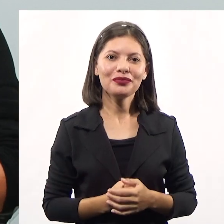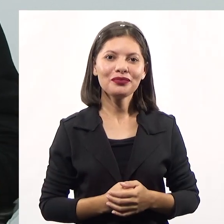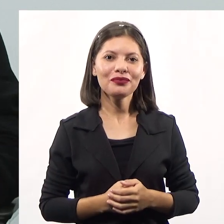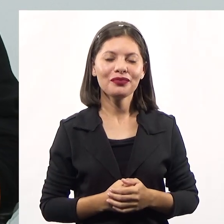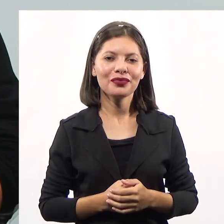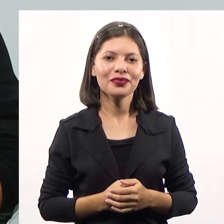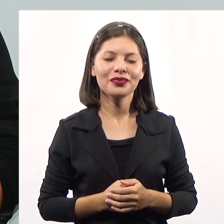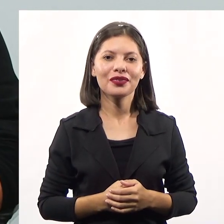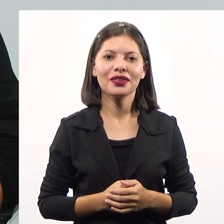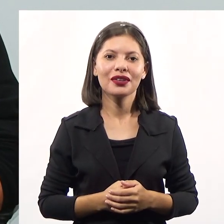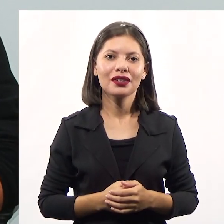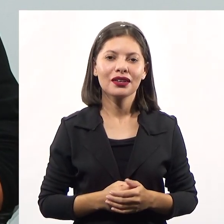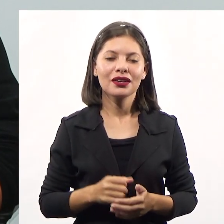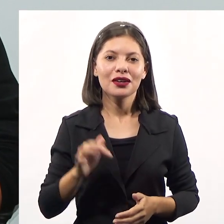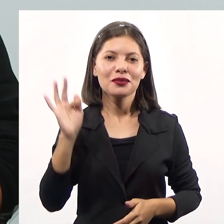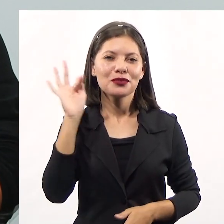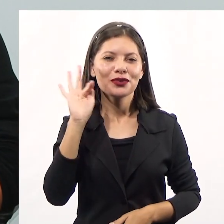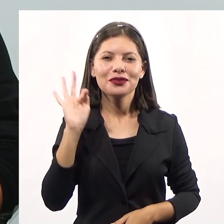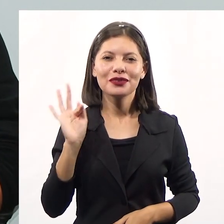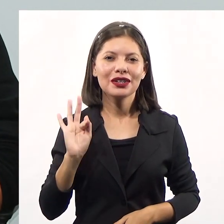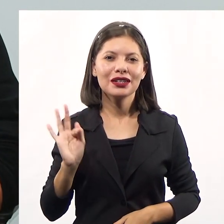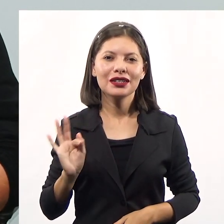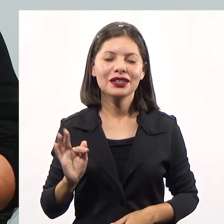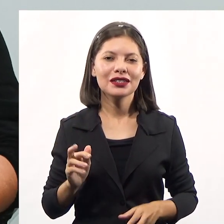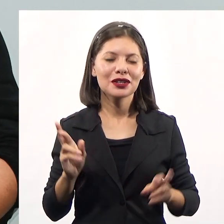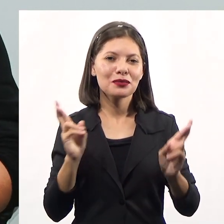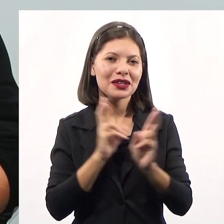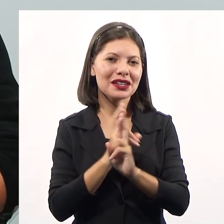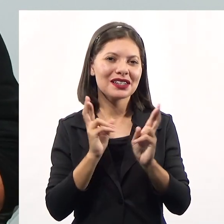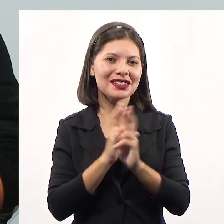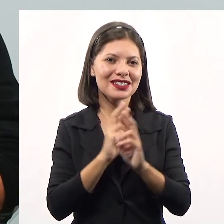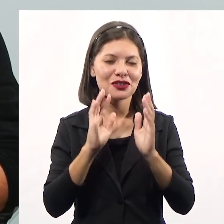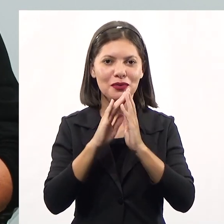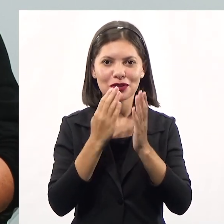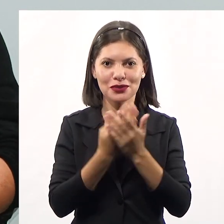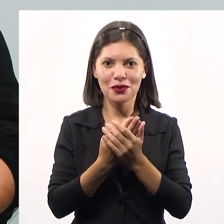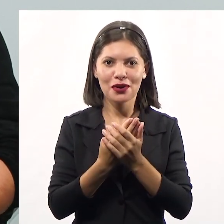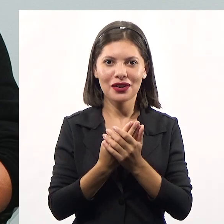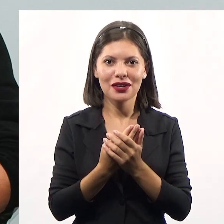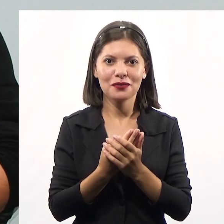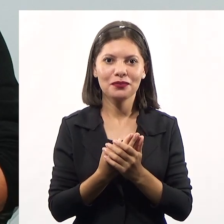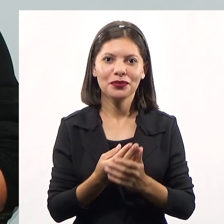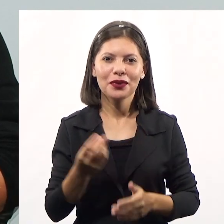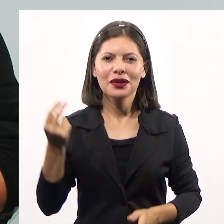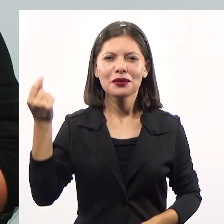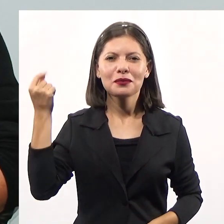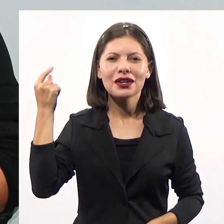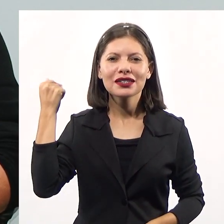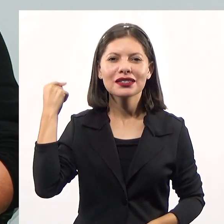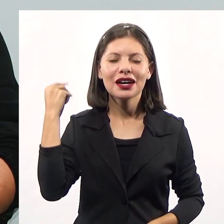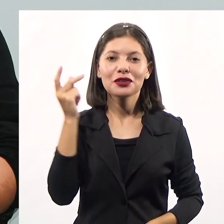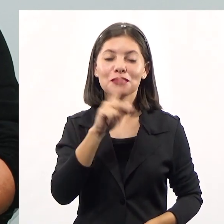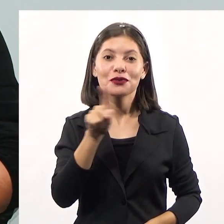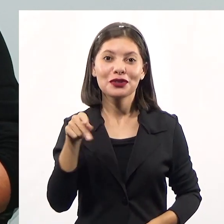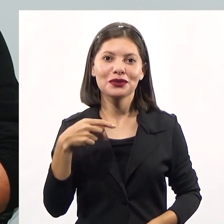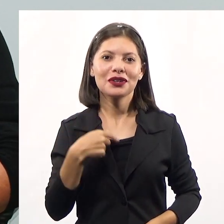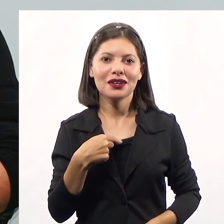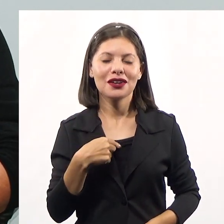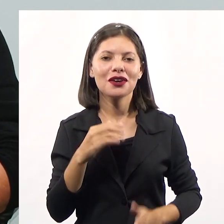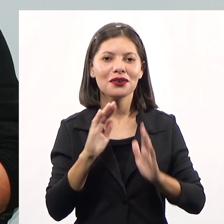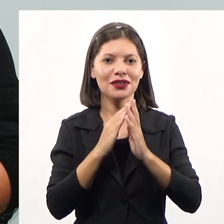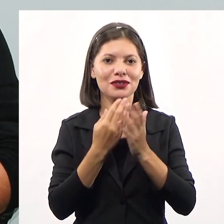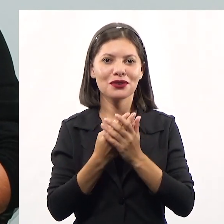também, depois eu conto para vocês da minha relação com essa escola, mas eu fui professora nessa escola, que é uma escola que já